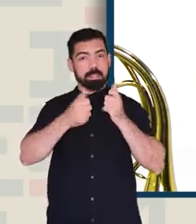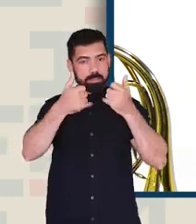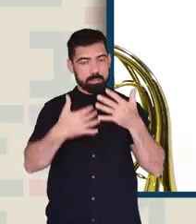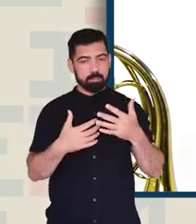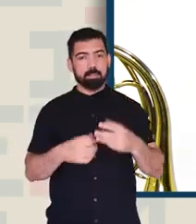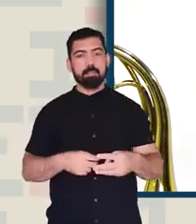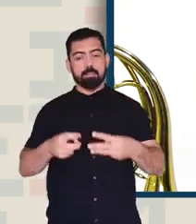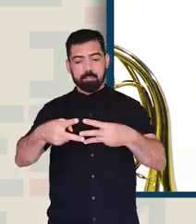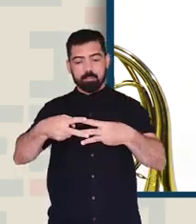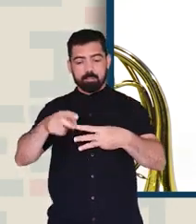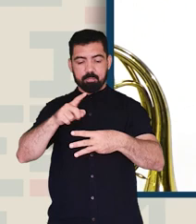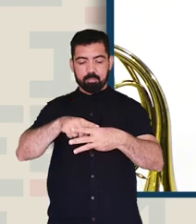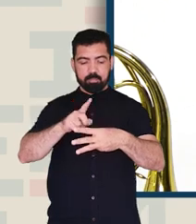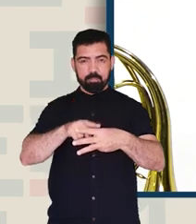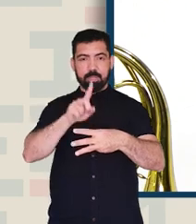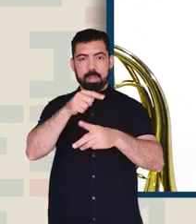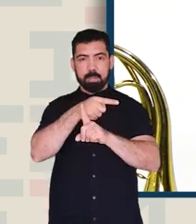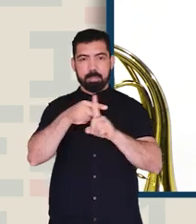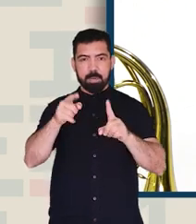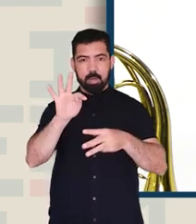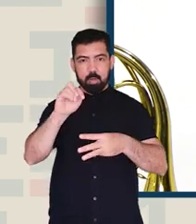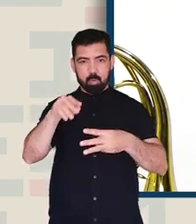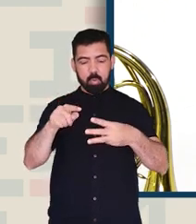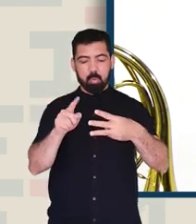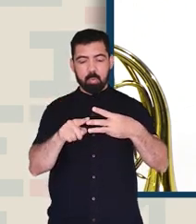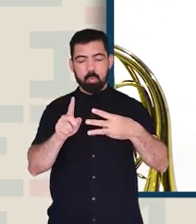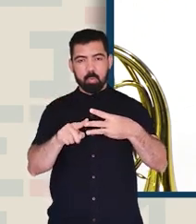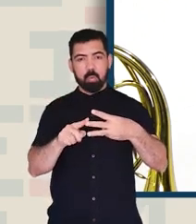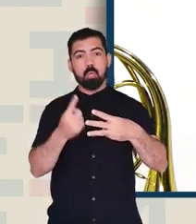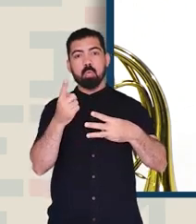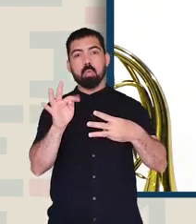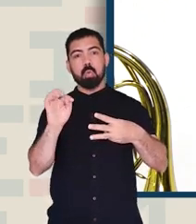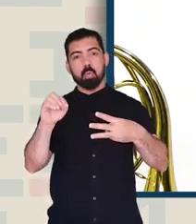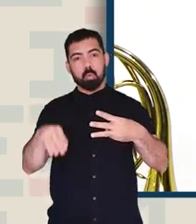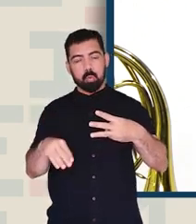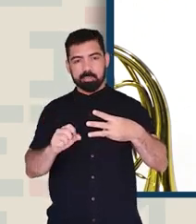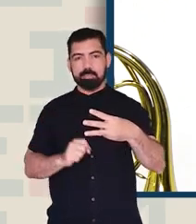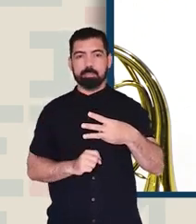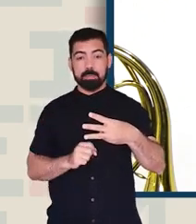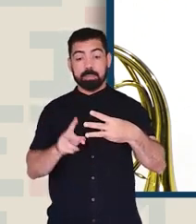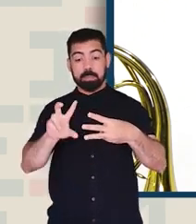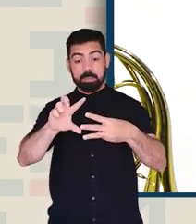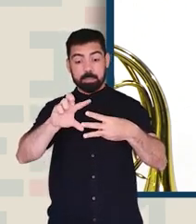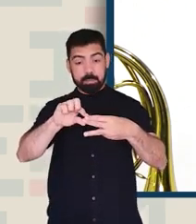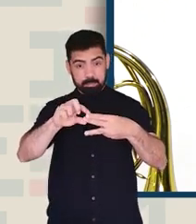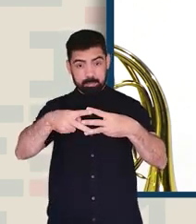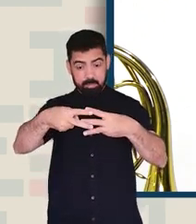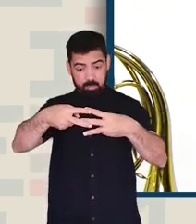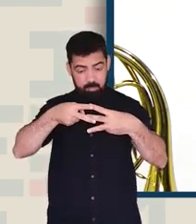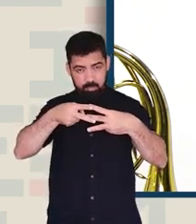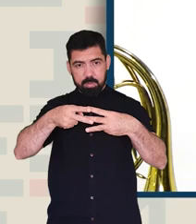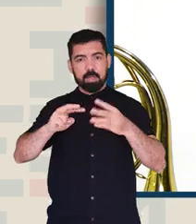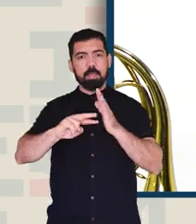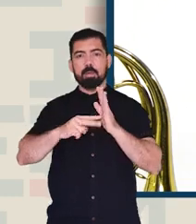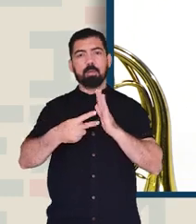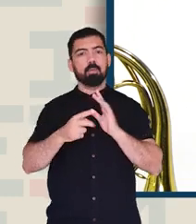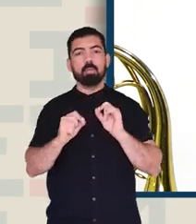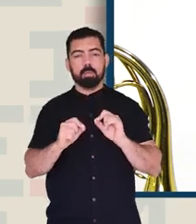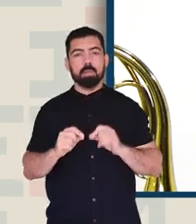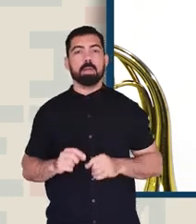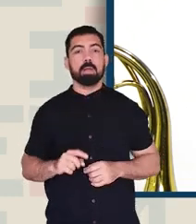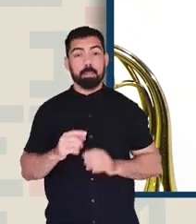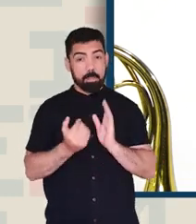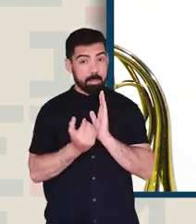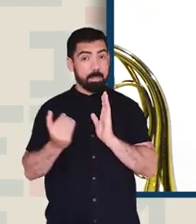eu havia falado, esse aqui é responsável por meio tom e esse aqui por um tom inteiro. Então, quando eu aciono os dois, eu vou estar